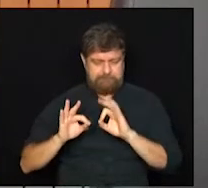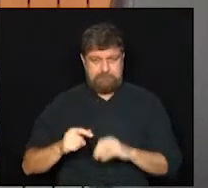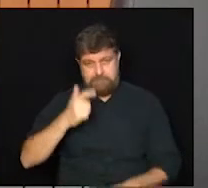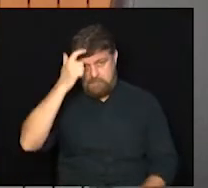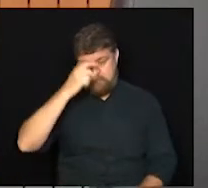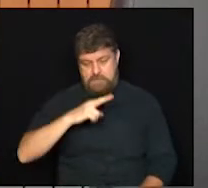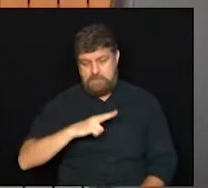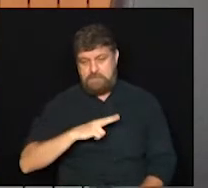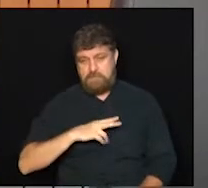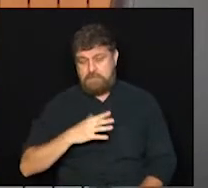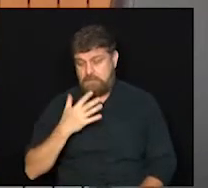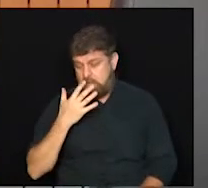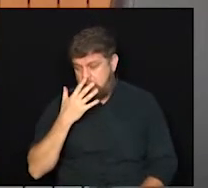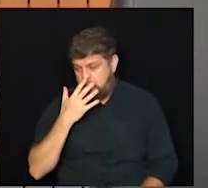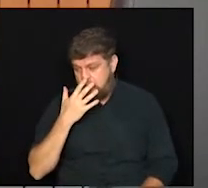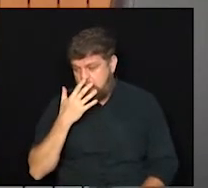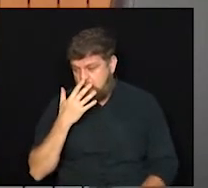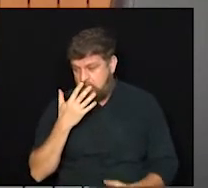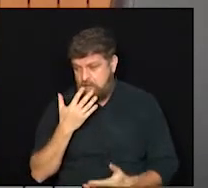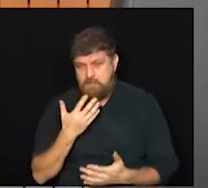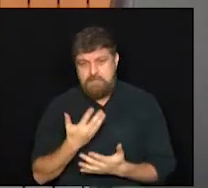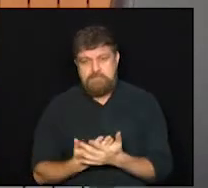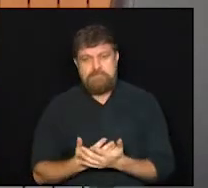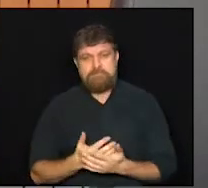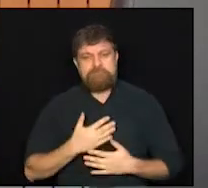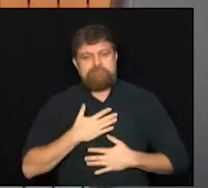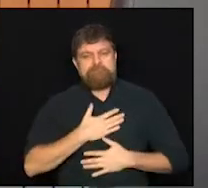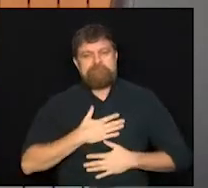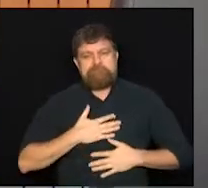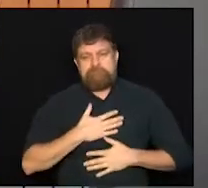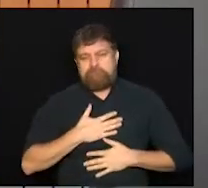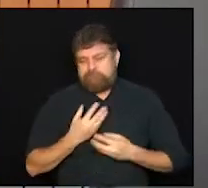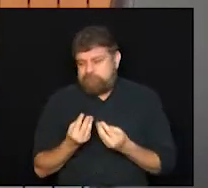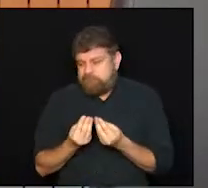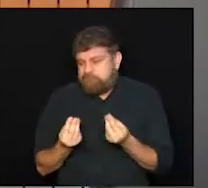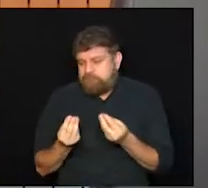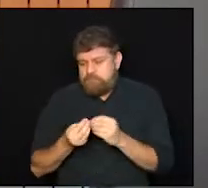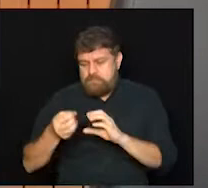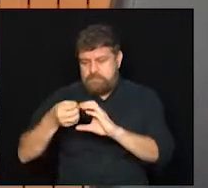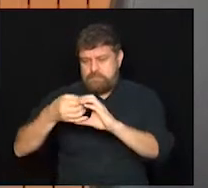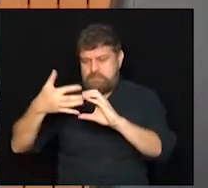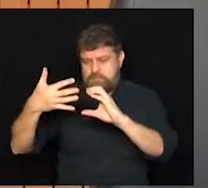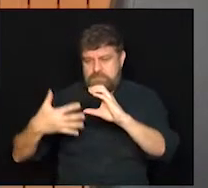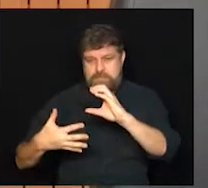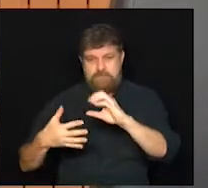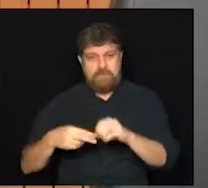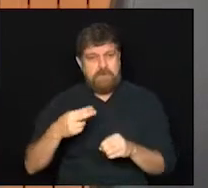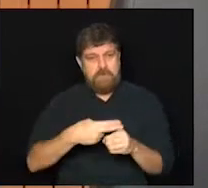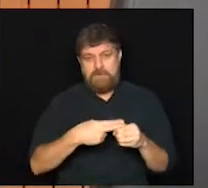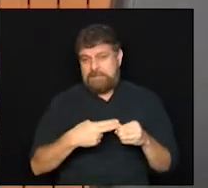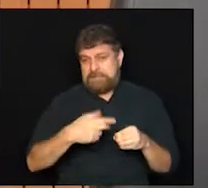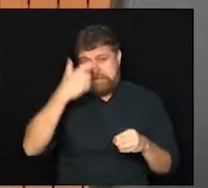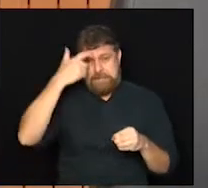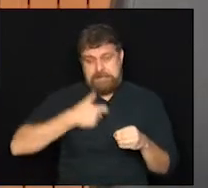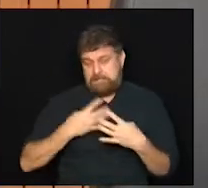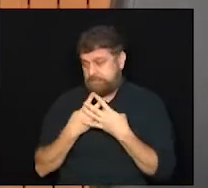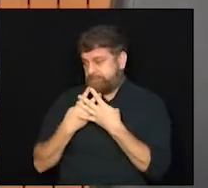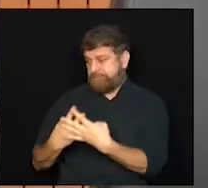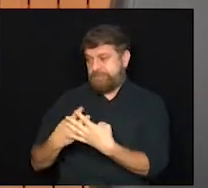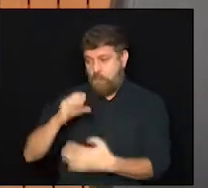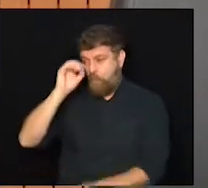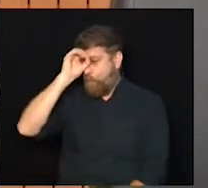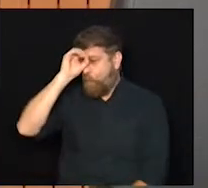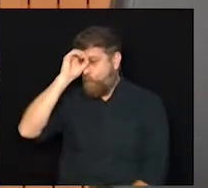particularmente, fiquei, assim, impressionado com algumas características da Unicamp que eu, confesso, não